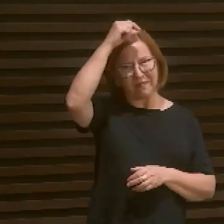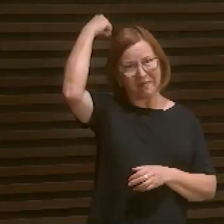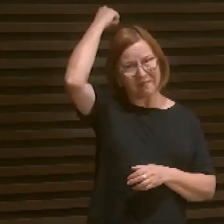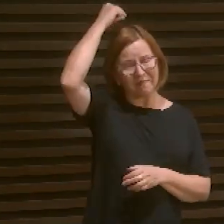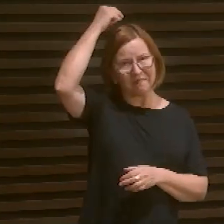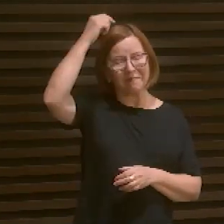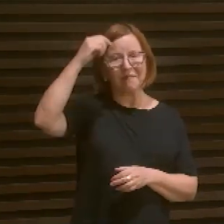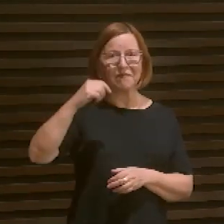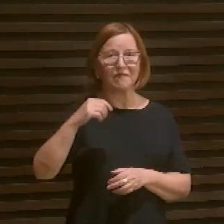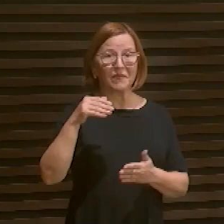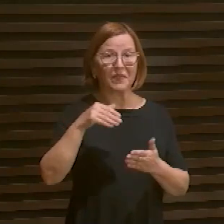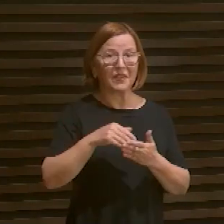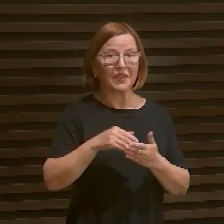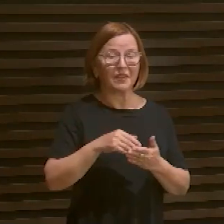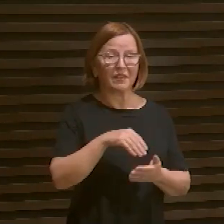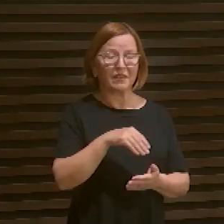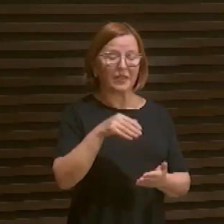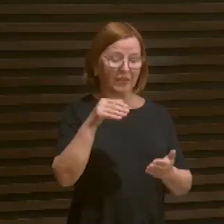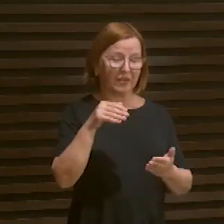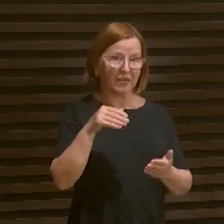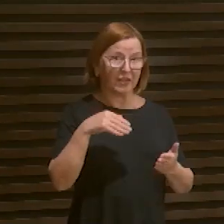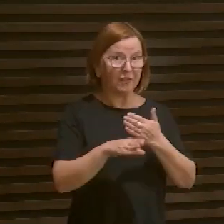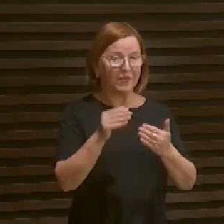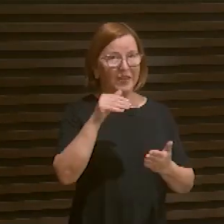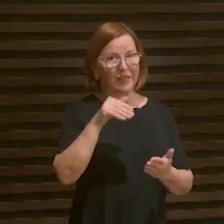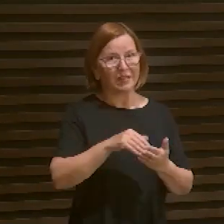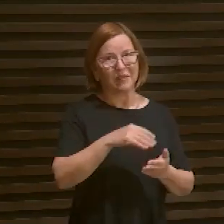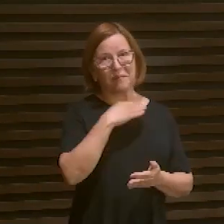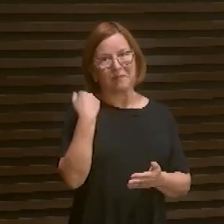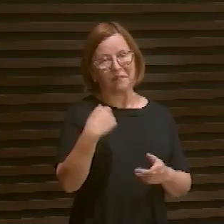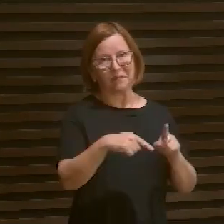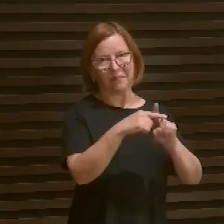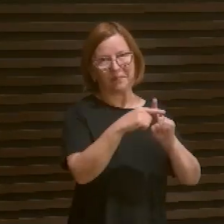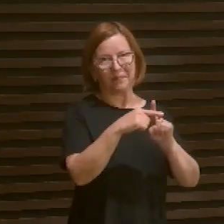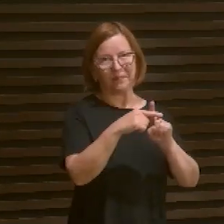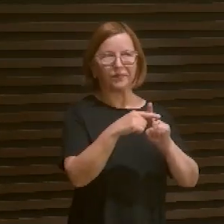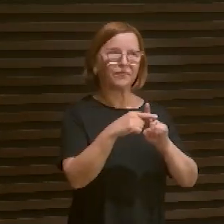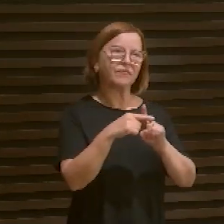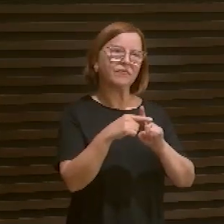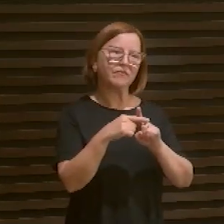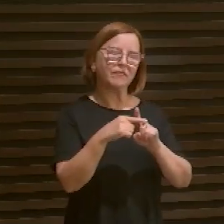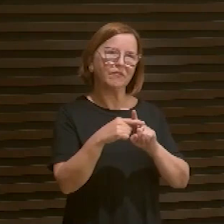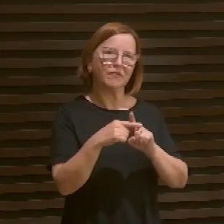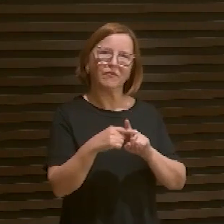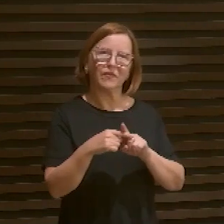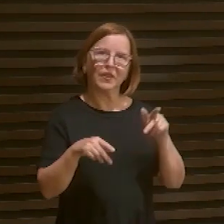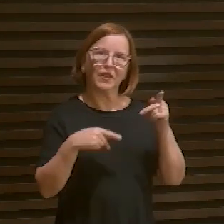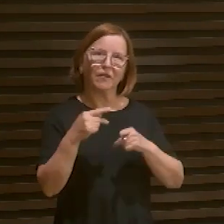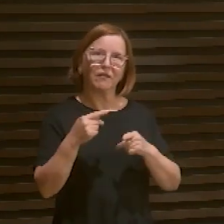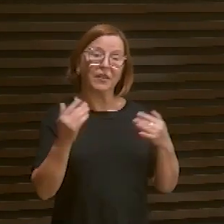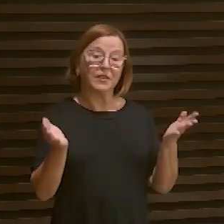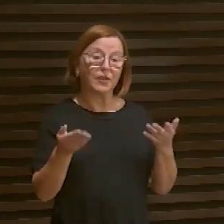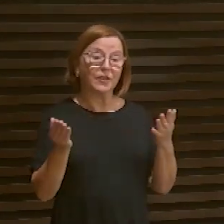a morte de cruz, ele apanha a exaltação de Cristo no versículo 9 e